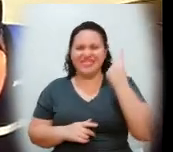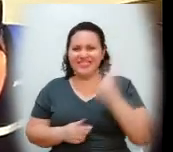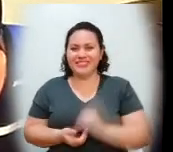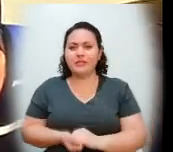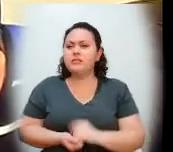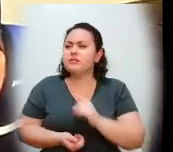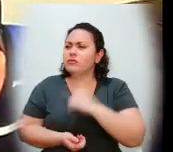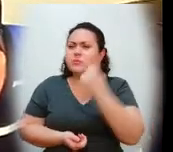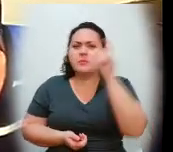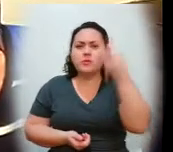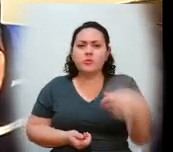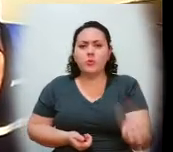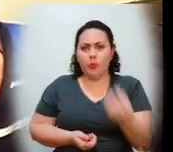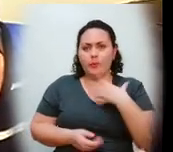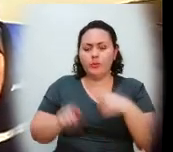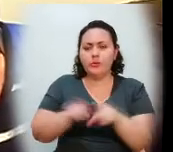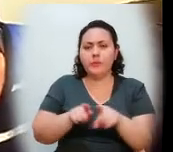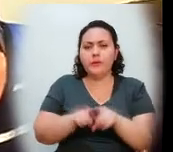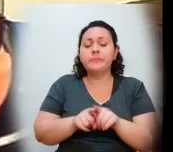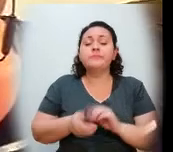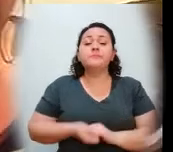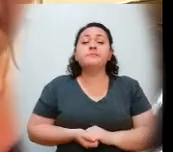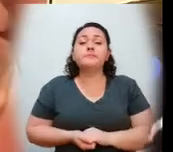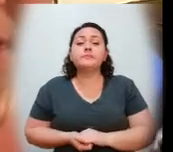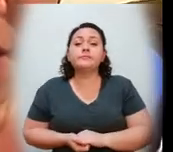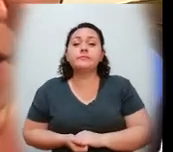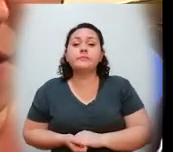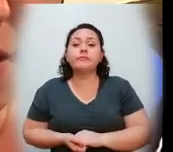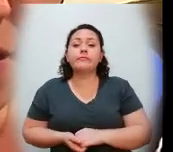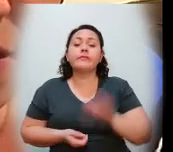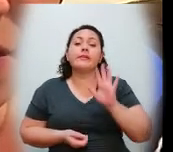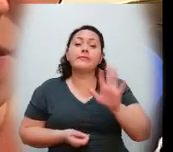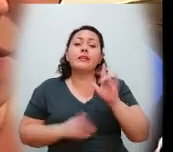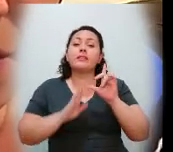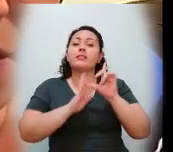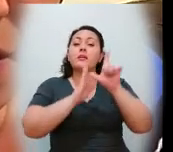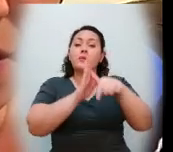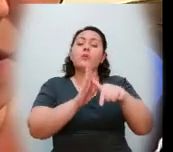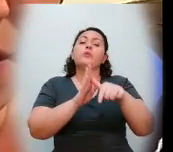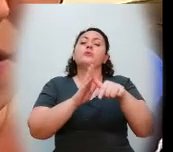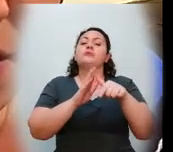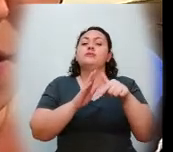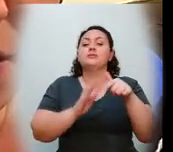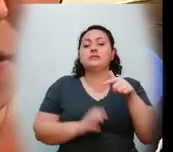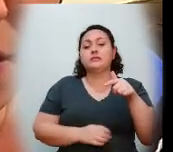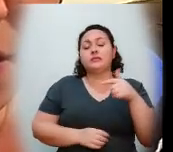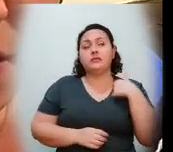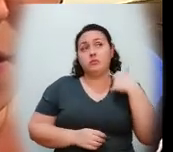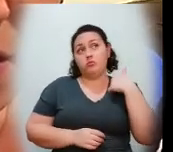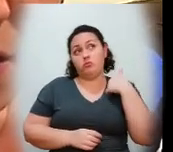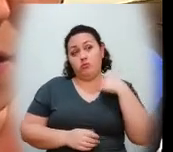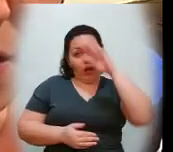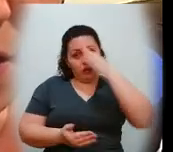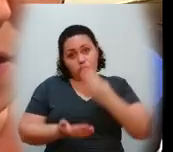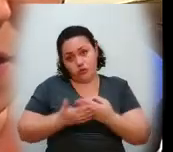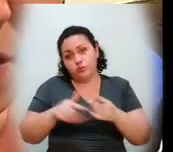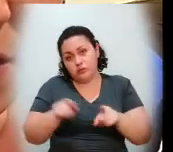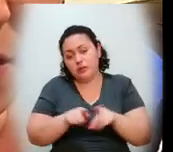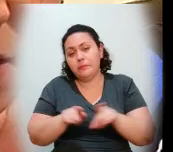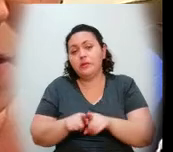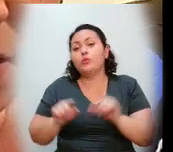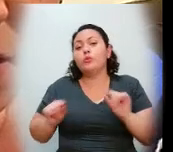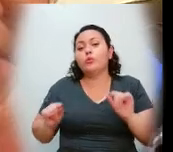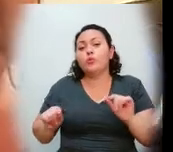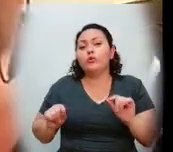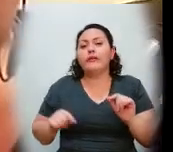Teve mais um comentário ali. E depois, também acho que é poder entrar